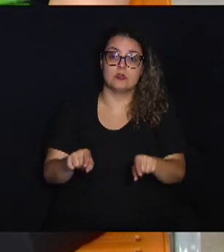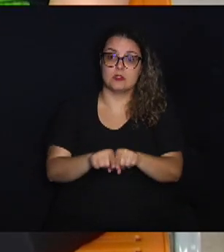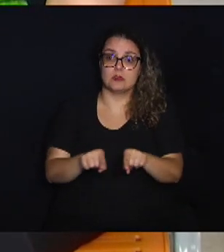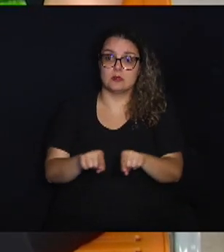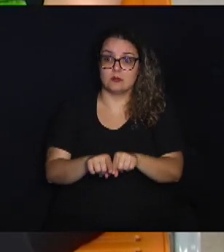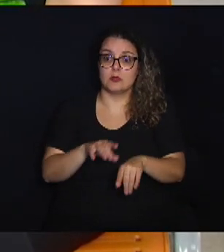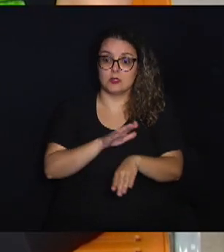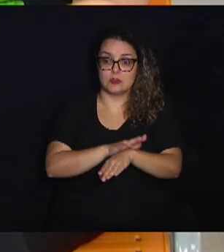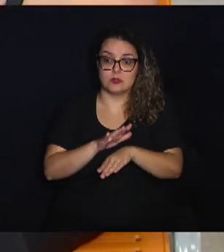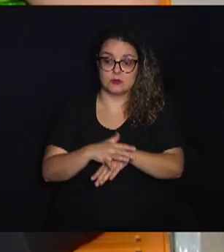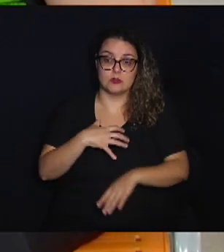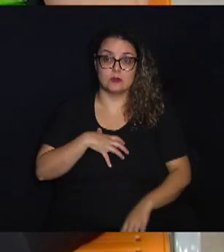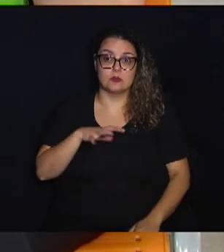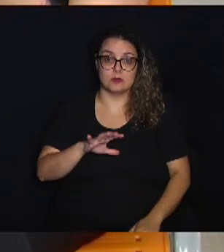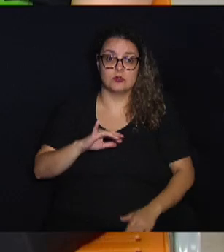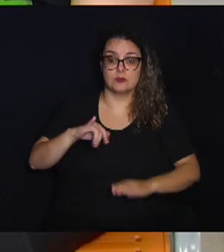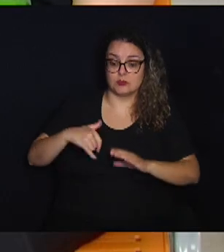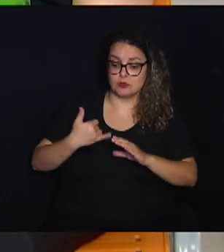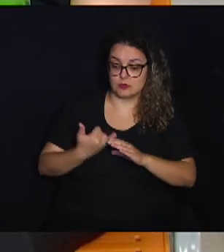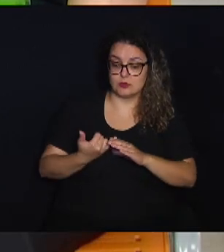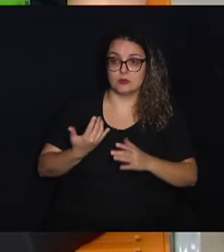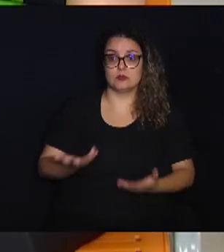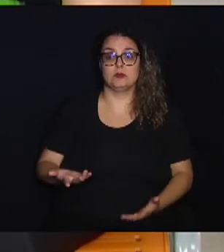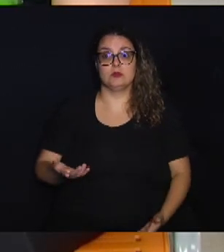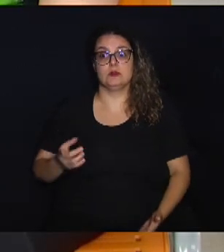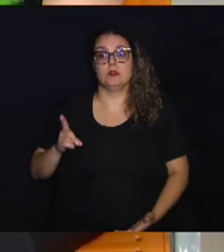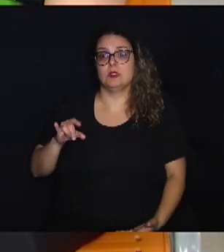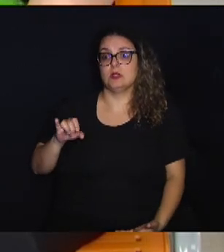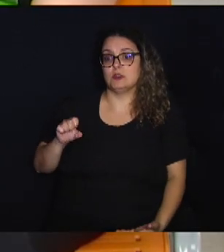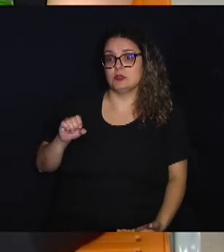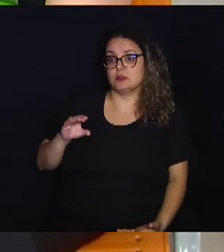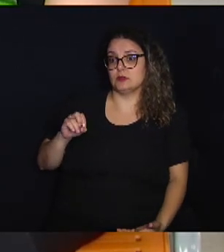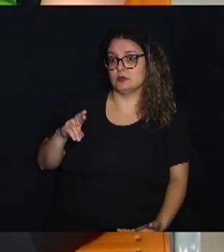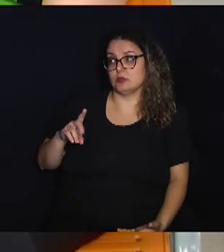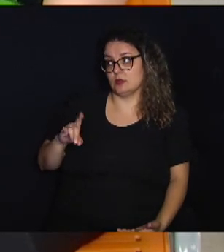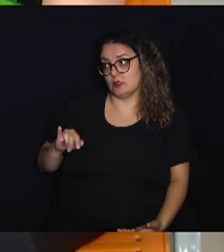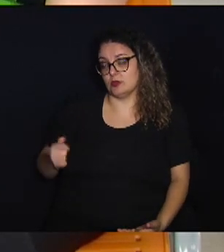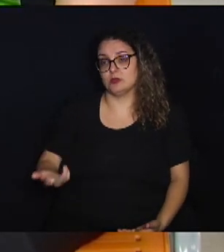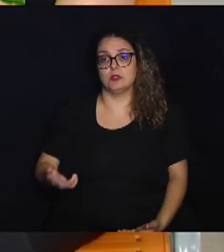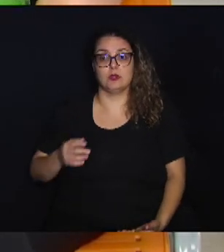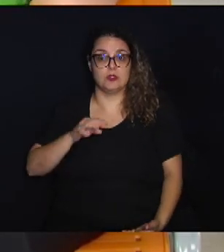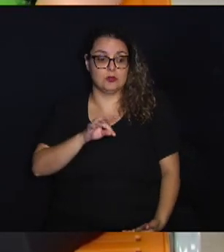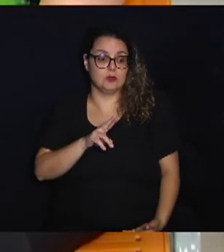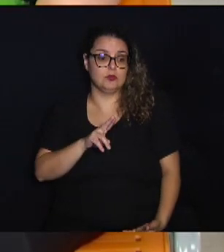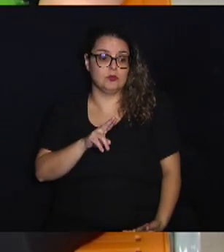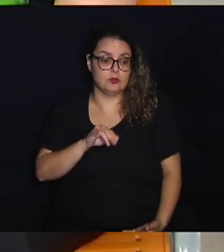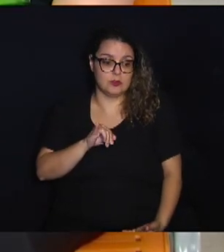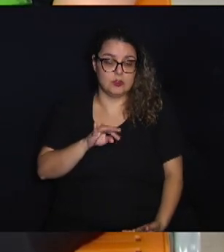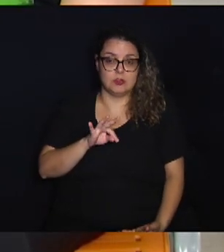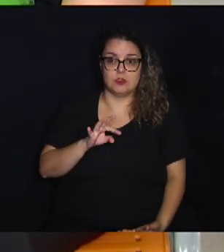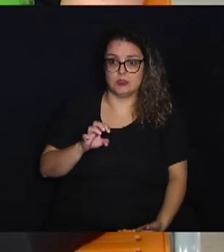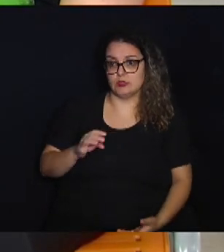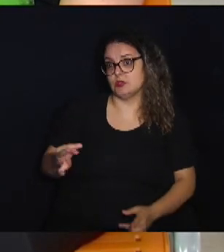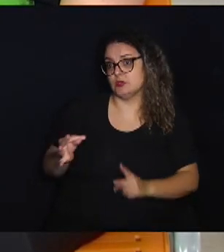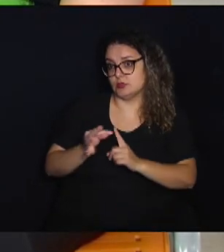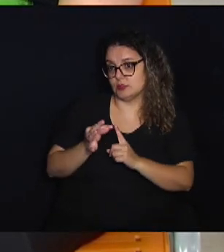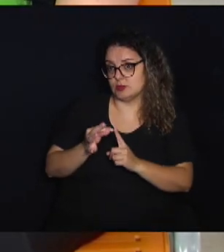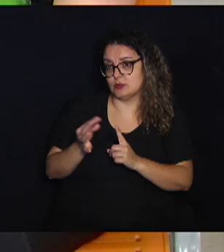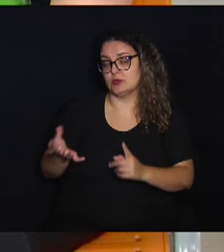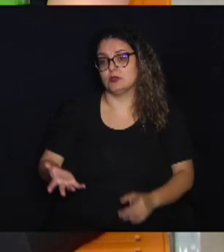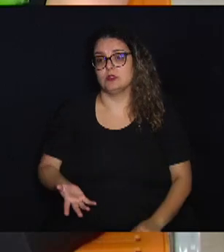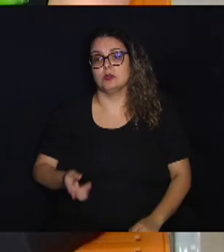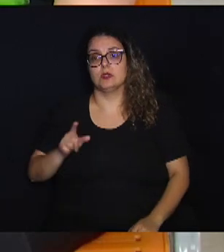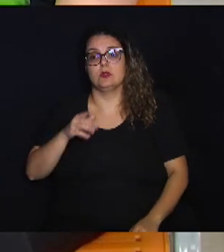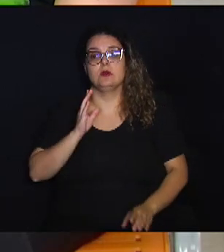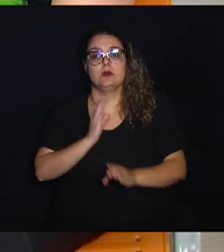para isso, né? No YouTube, na Discord, na Twitch, são várias plataformas que são ferramentas desses encontros